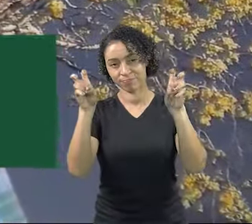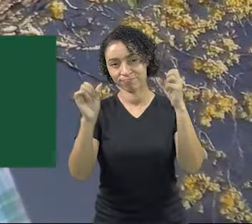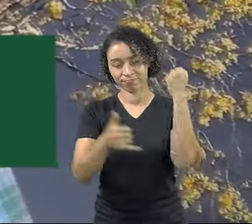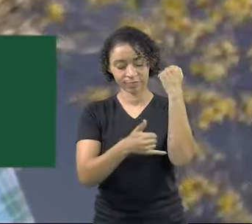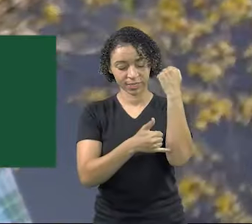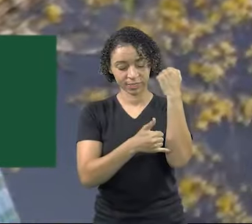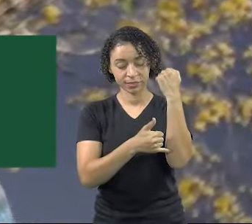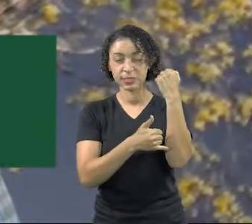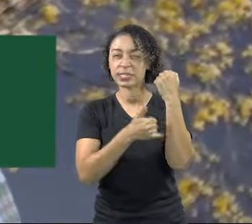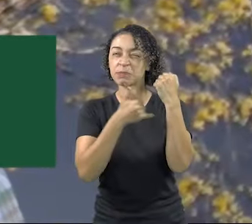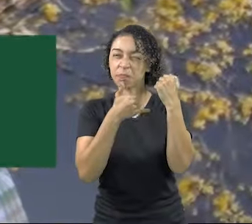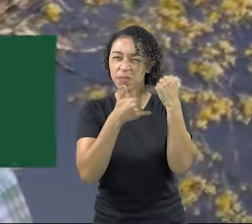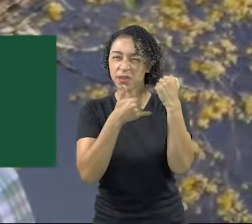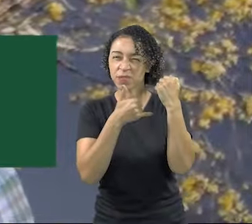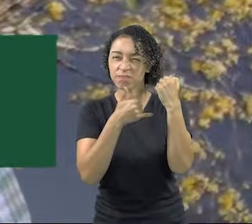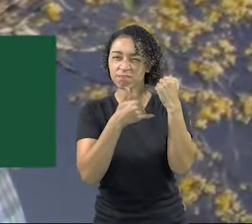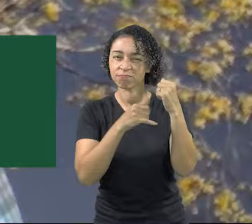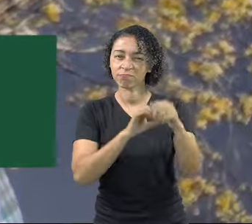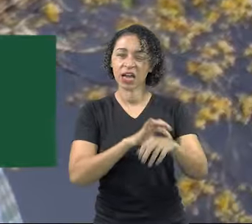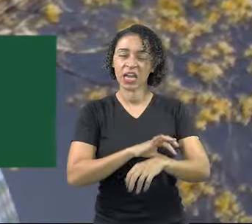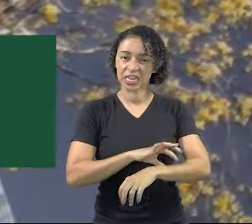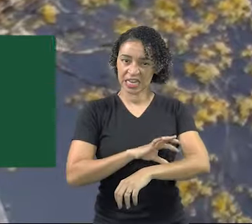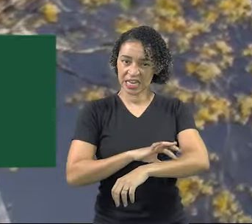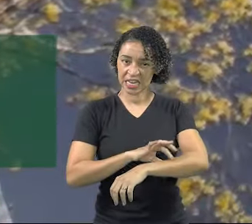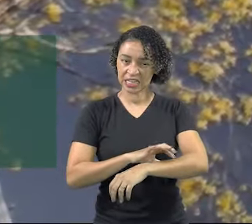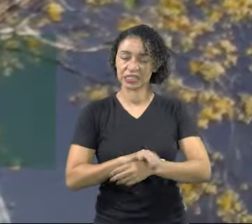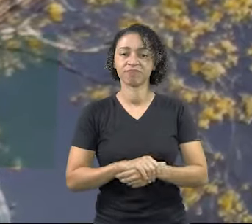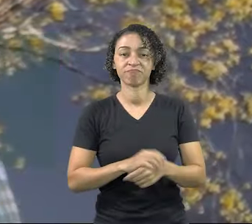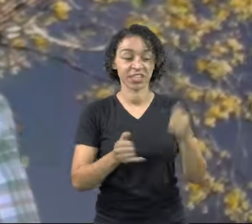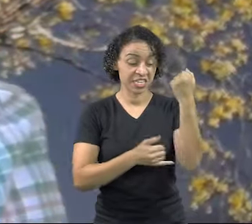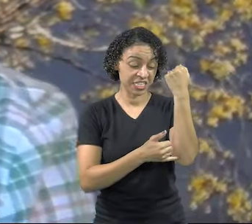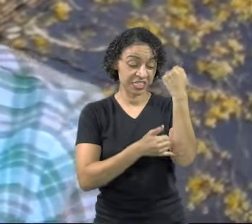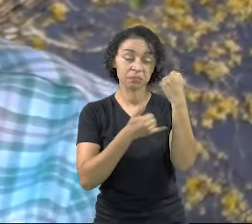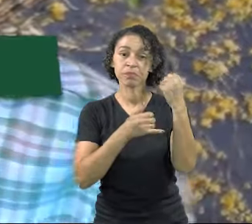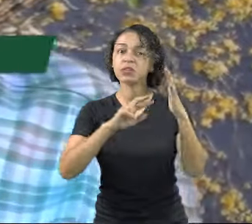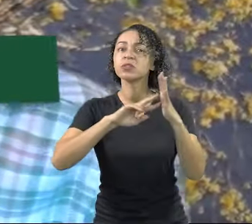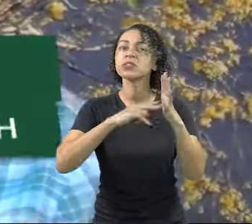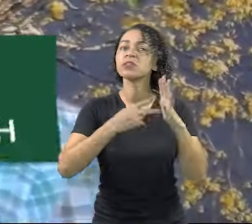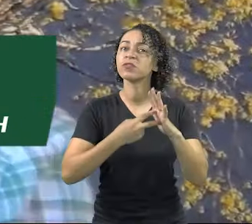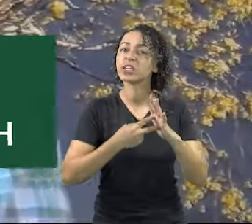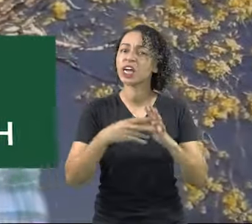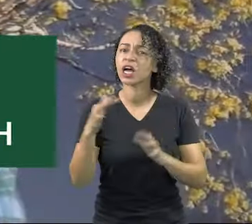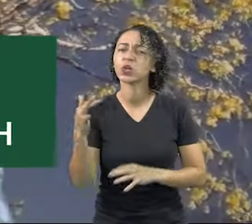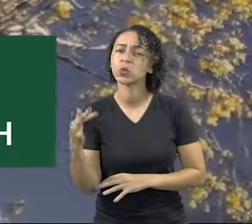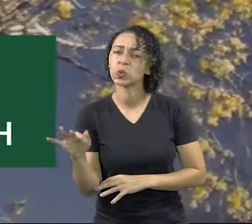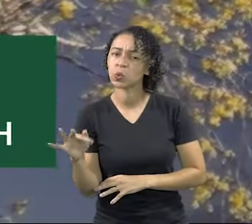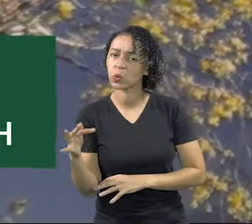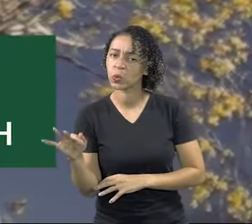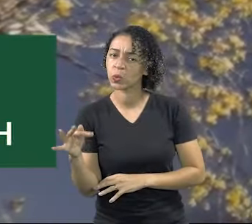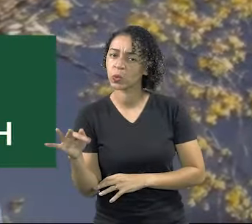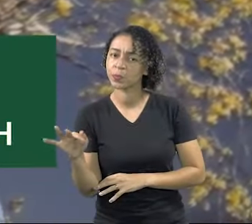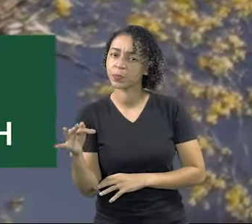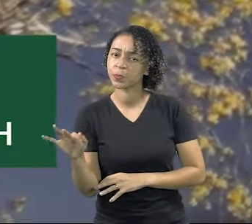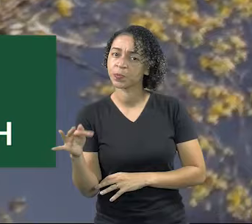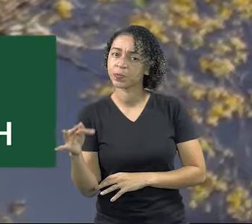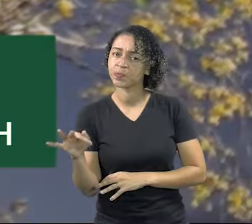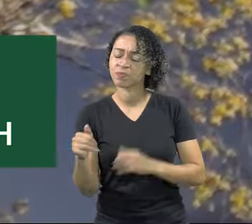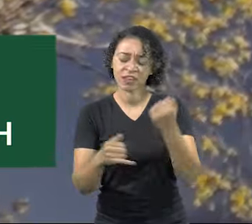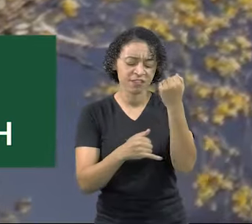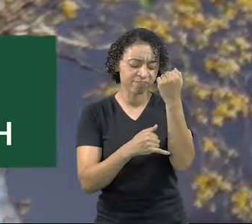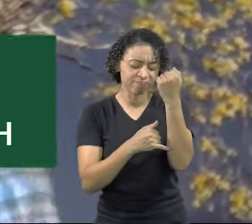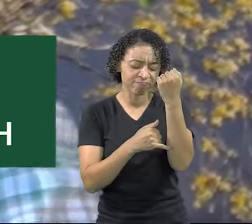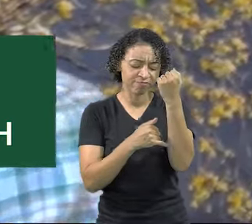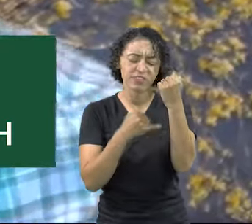carne o espinho é sinônimo de dor o espinho é sinônimo de estar